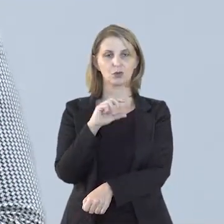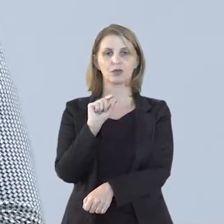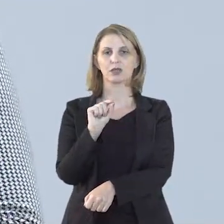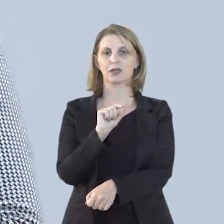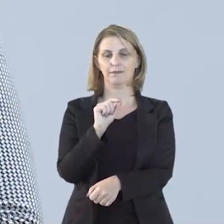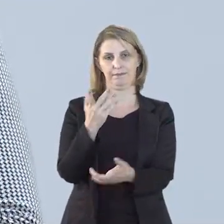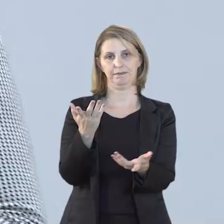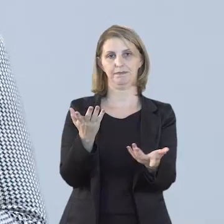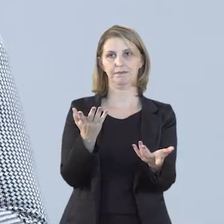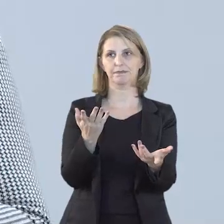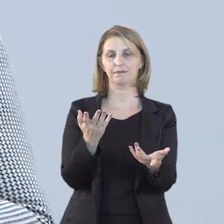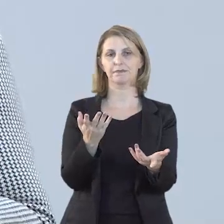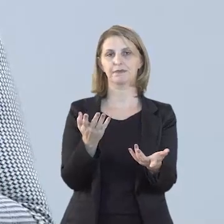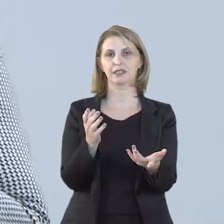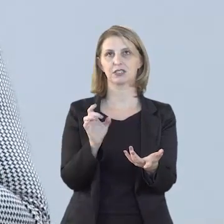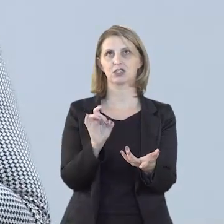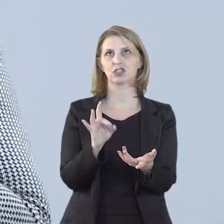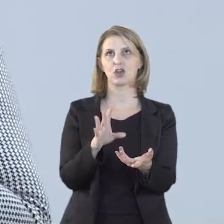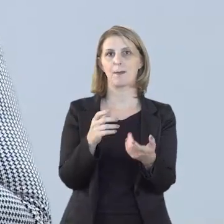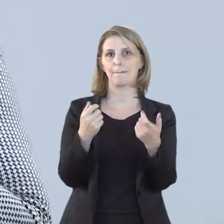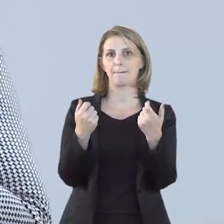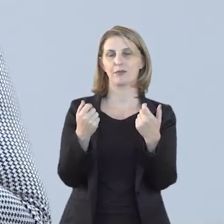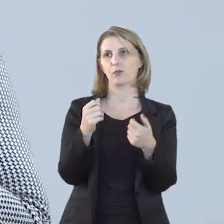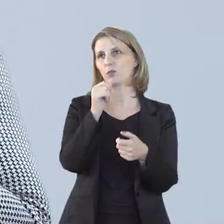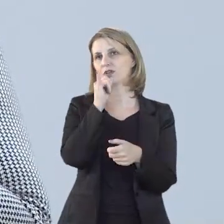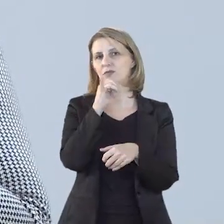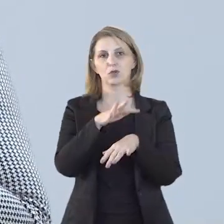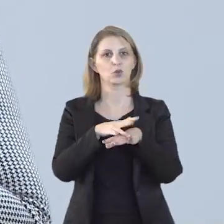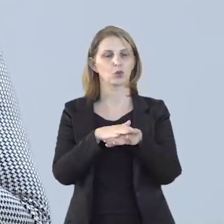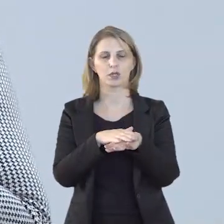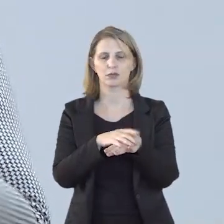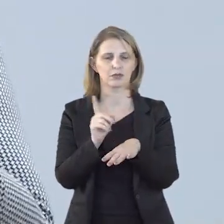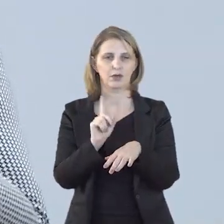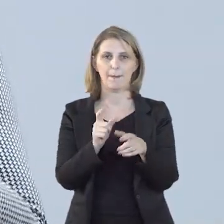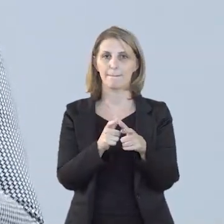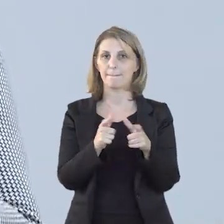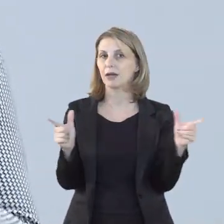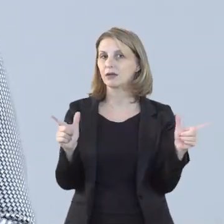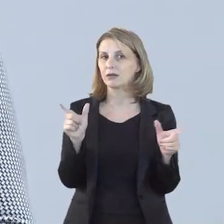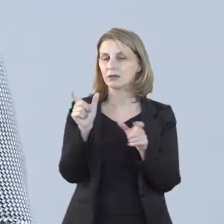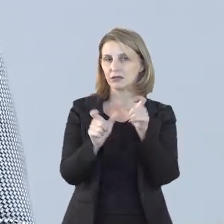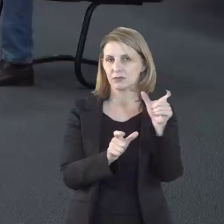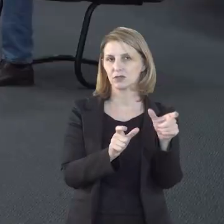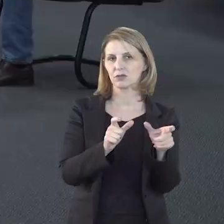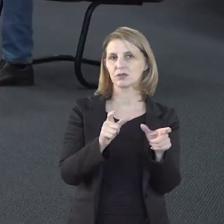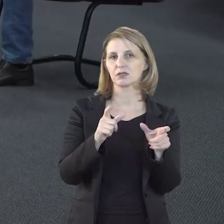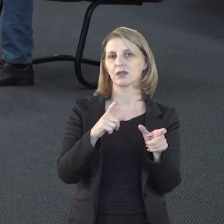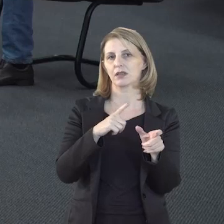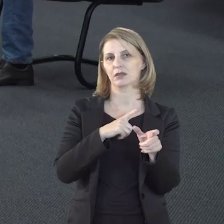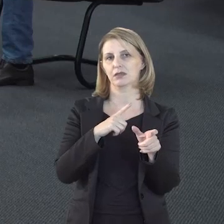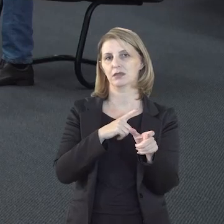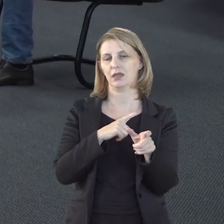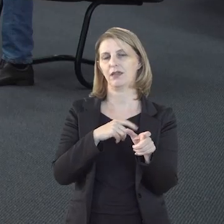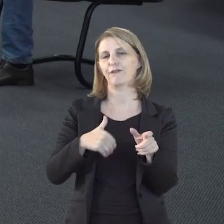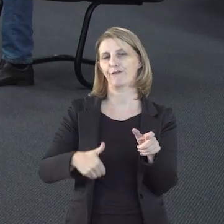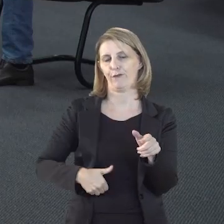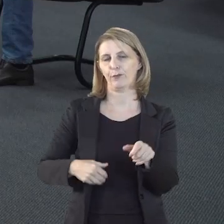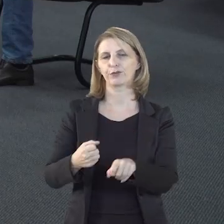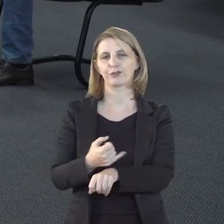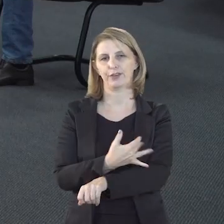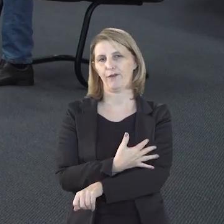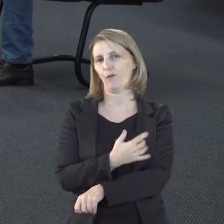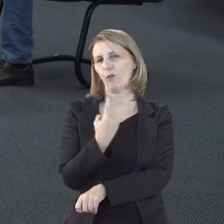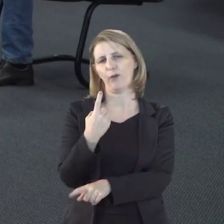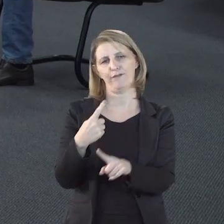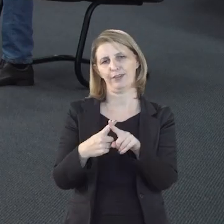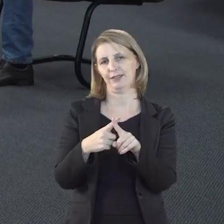emocional não é uma questão, assim, que necessariamente a pessoa está doente. A maioria das pessoas vai ter